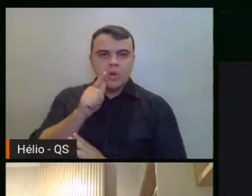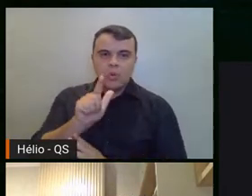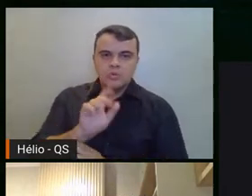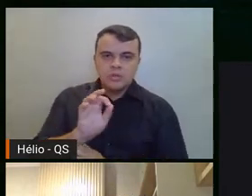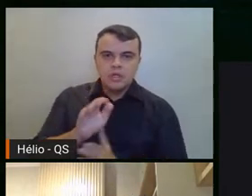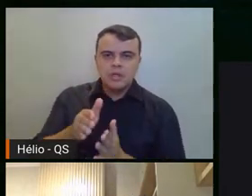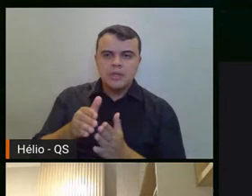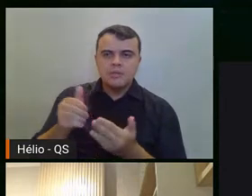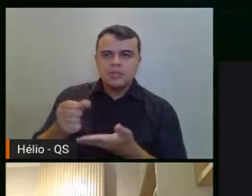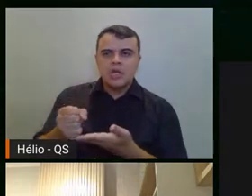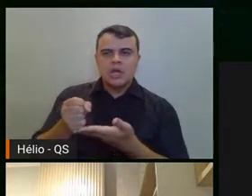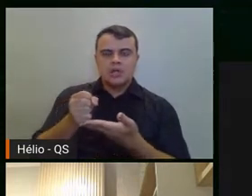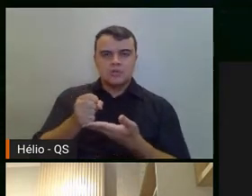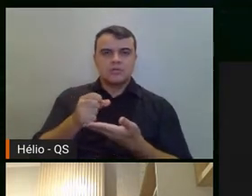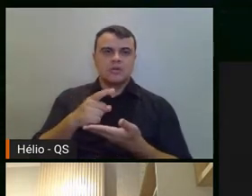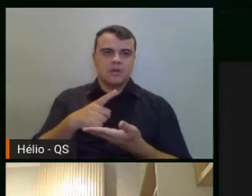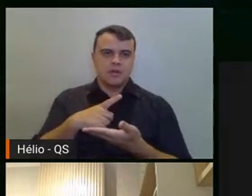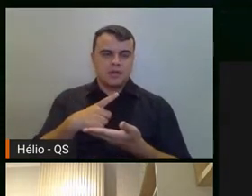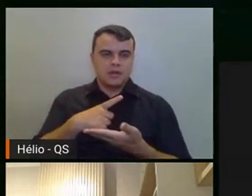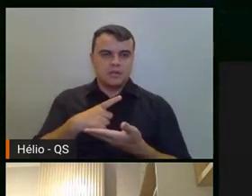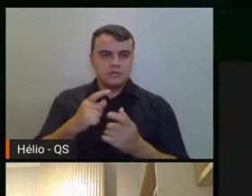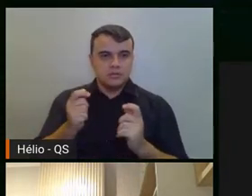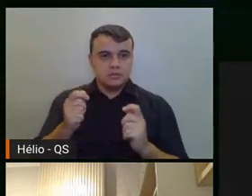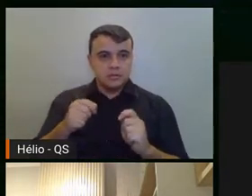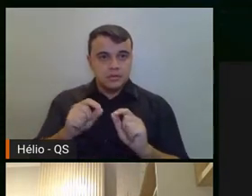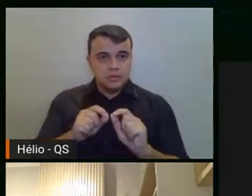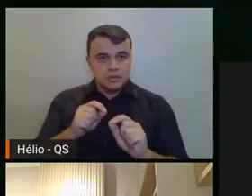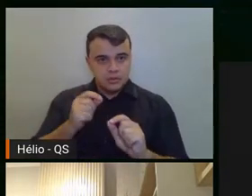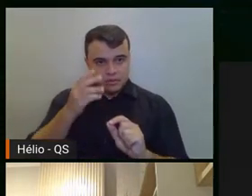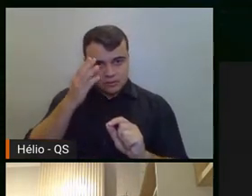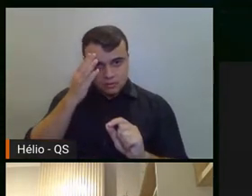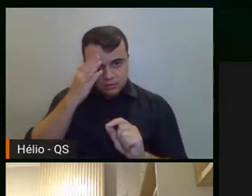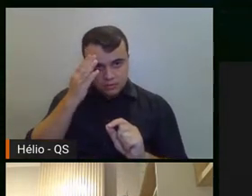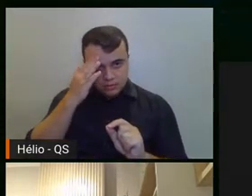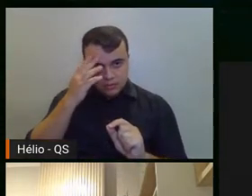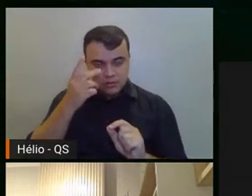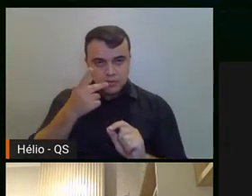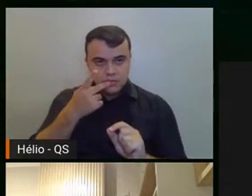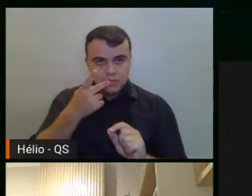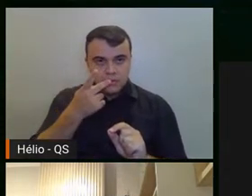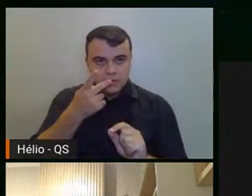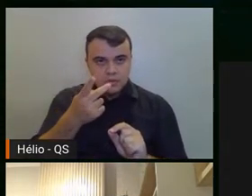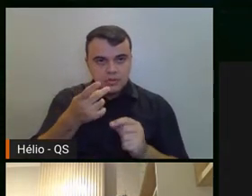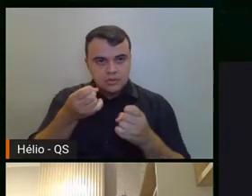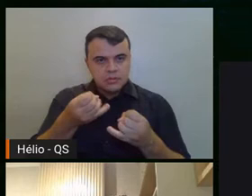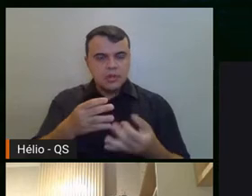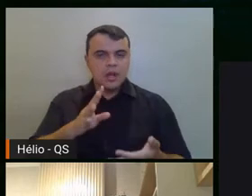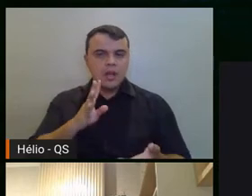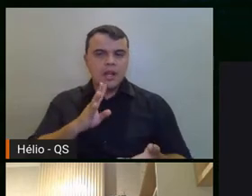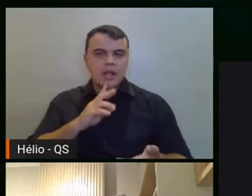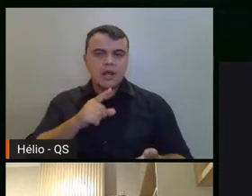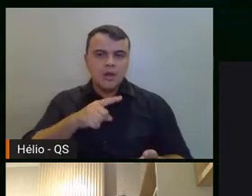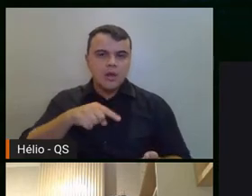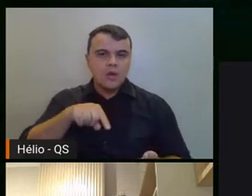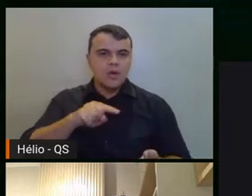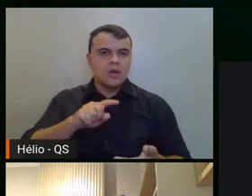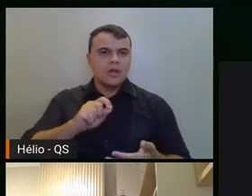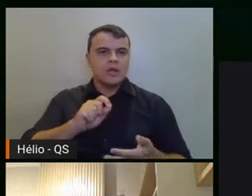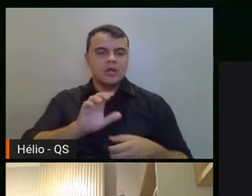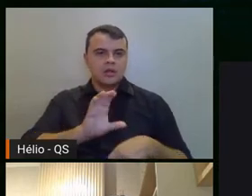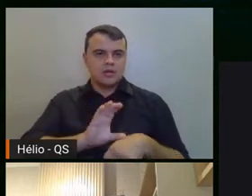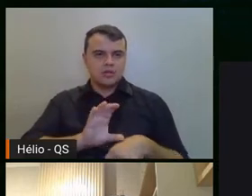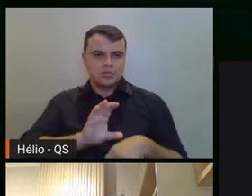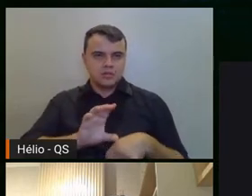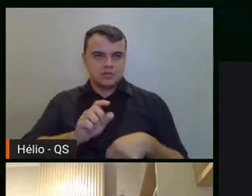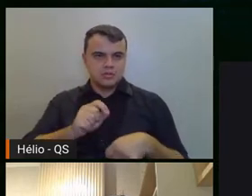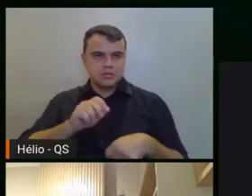ajuda para galera Então pessoal compartilhando várias coisas aqui ó então bastante coisa legal aposentando acesso via